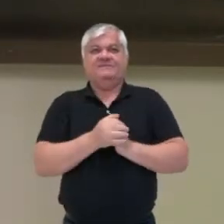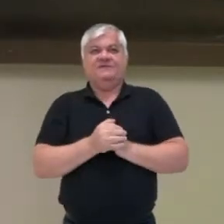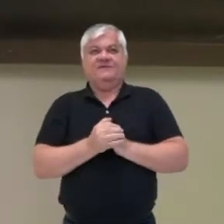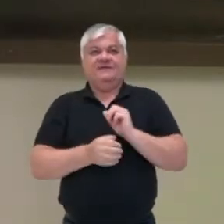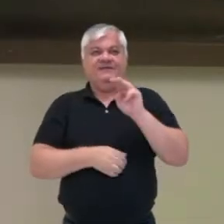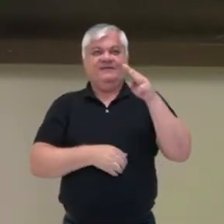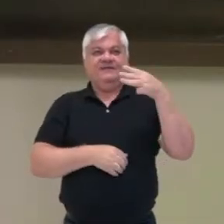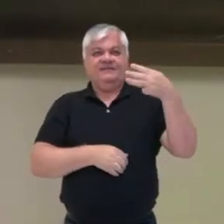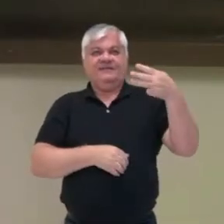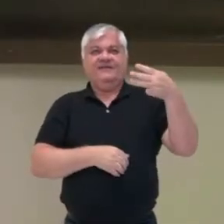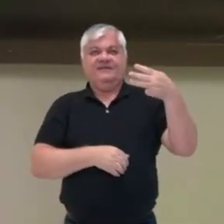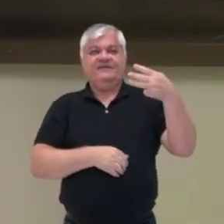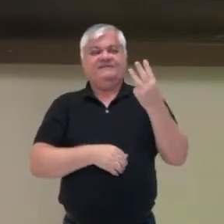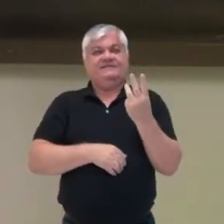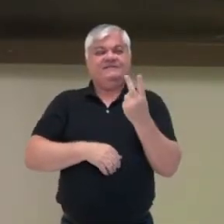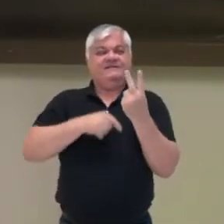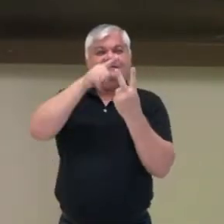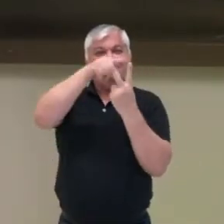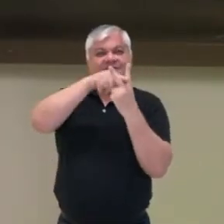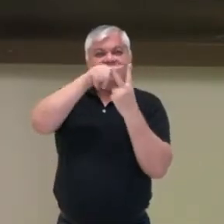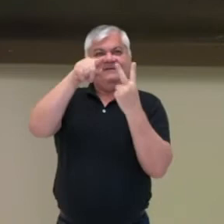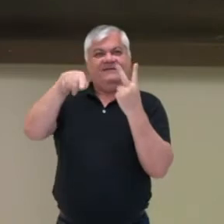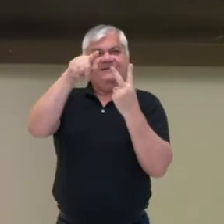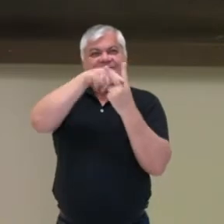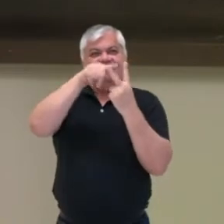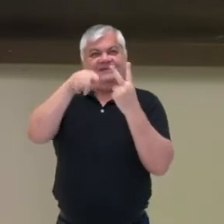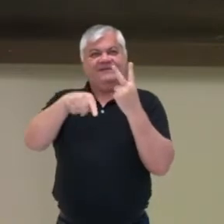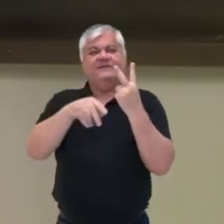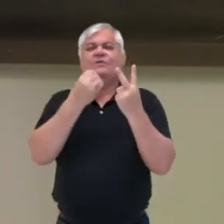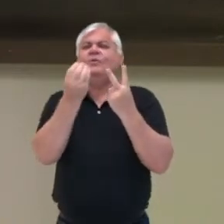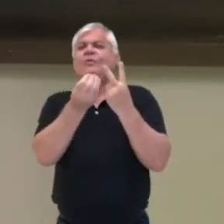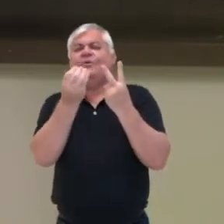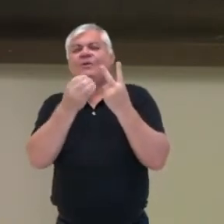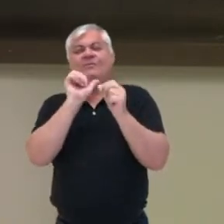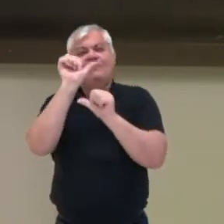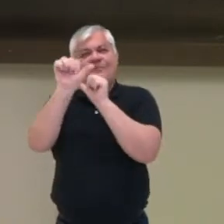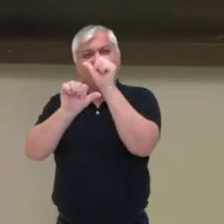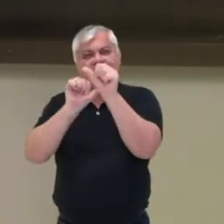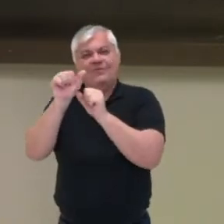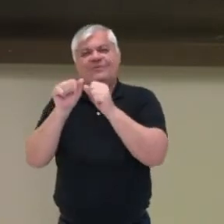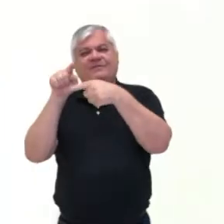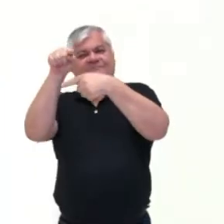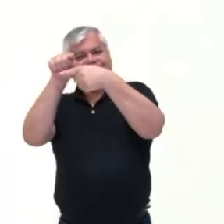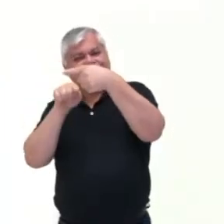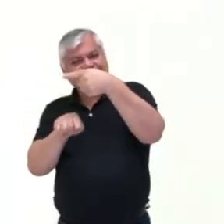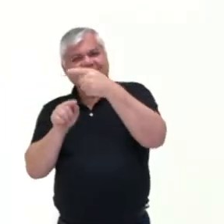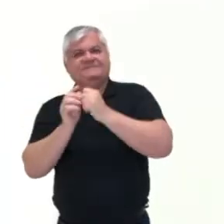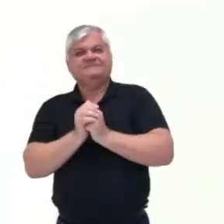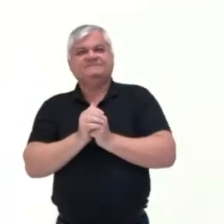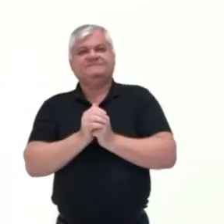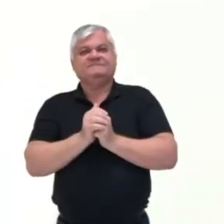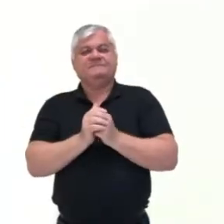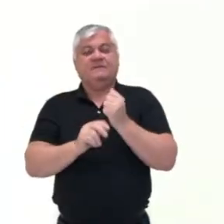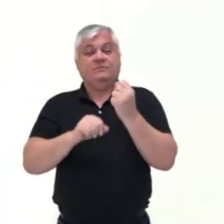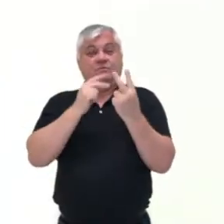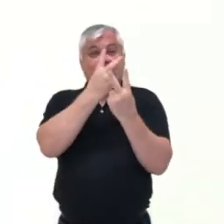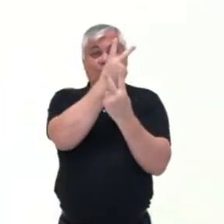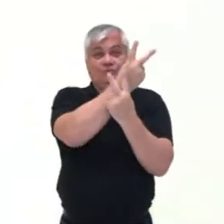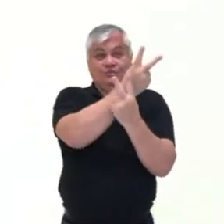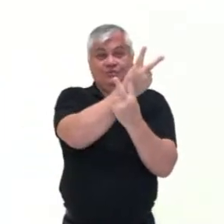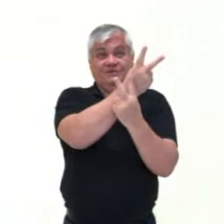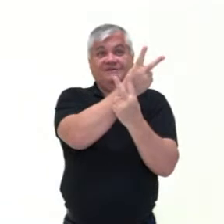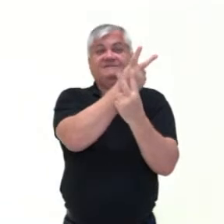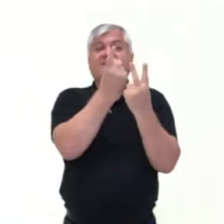a potência, aqui eu tenho a raiz, né? E essa raiz vai virar potência. Então, olha só, meu índice é 2,